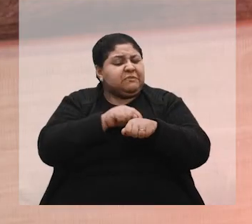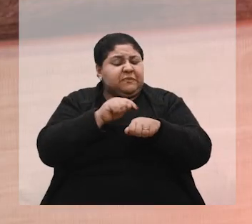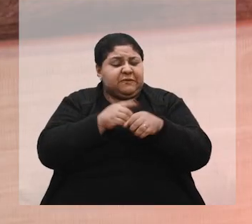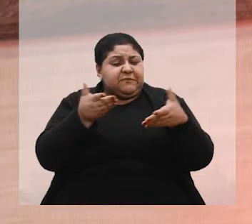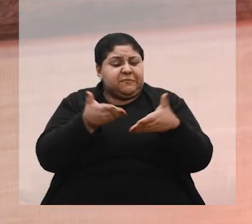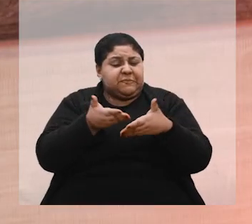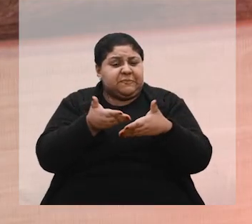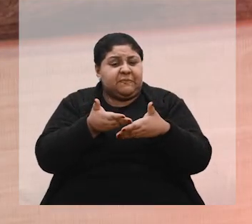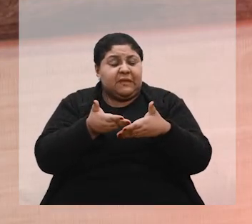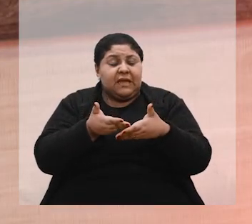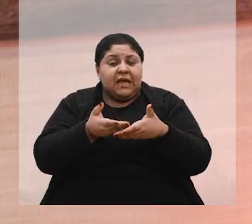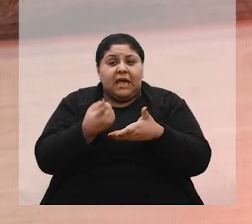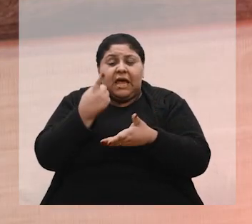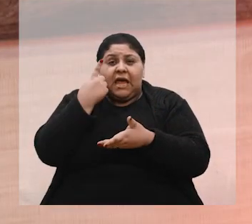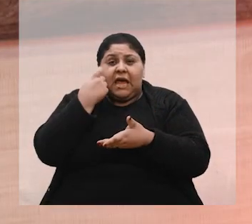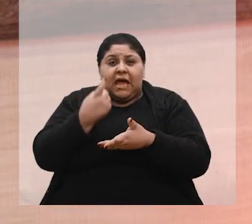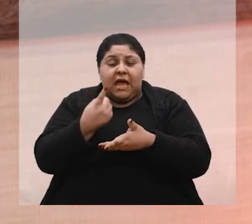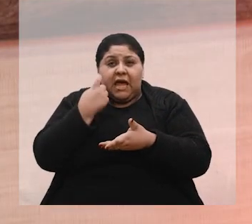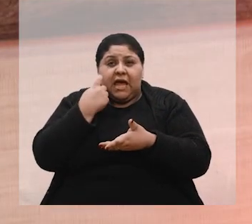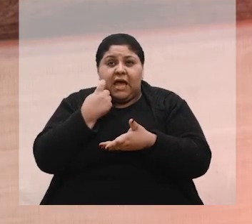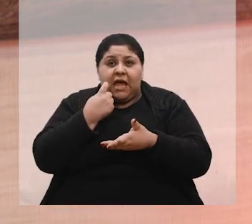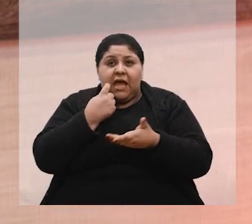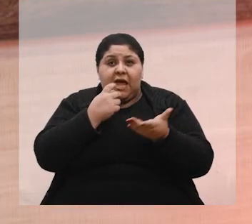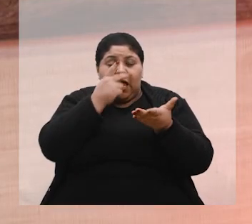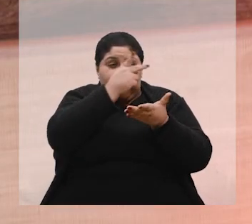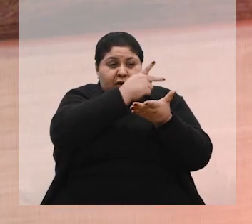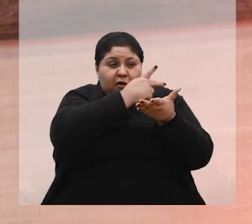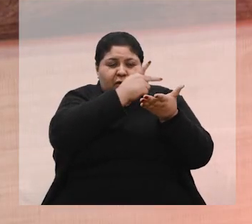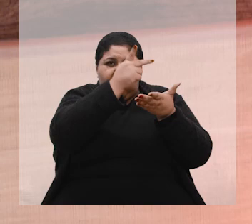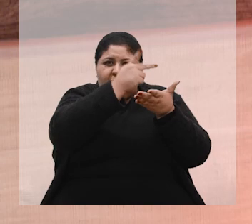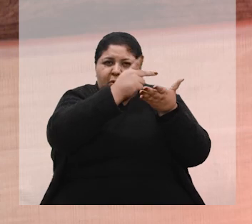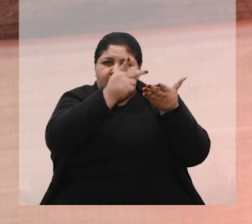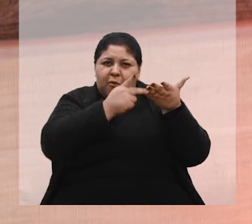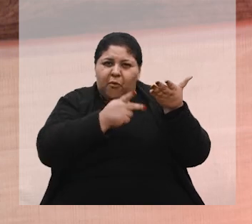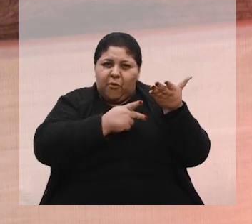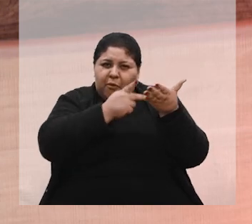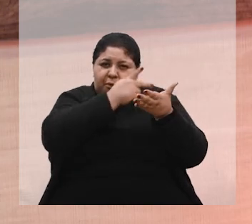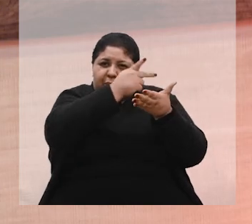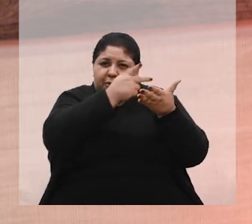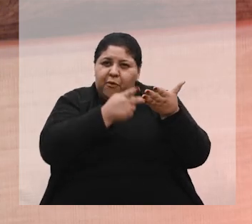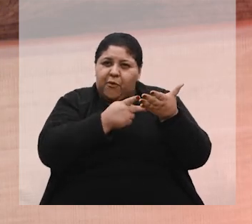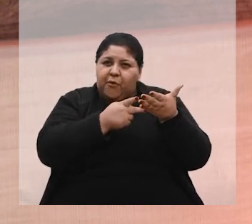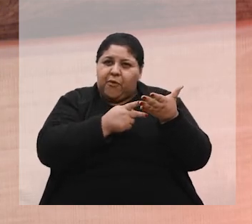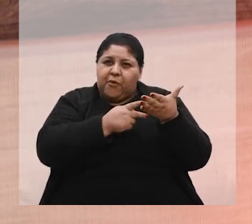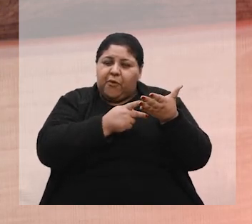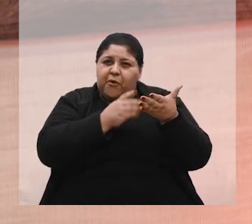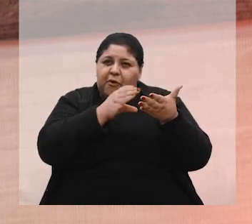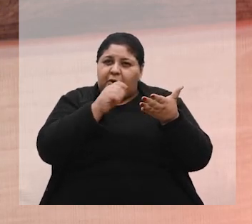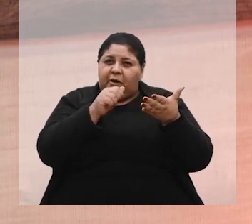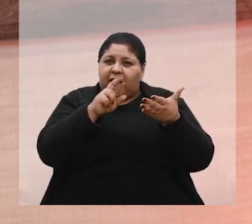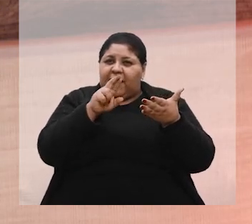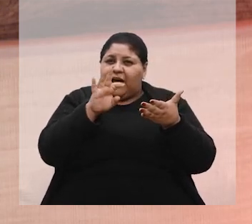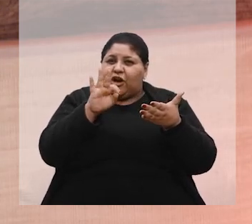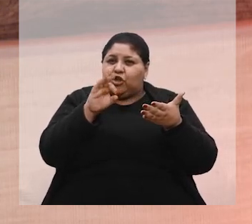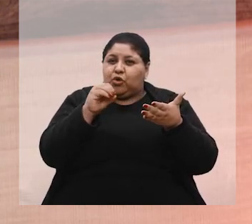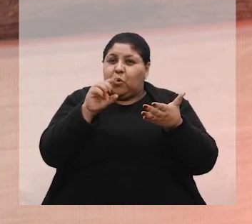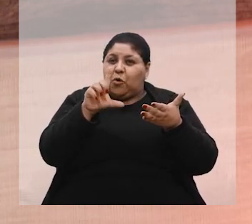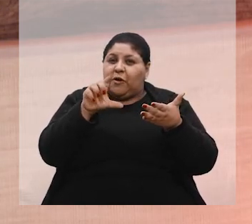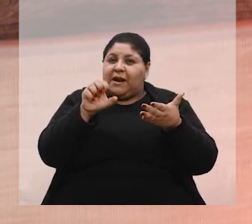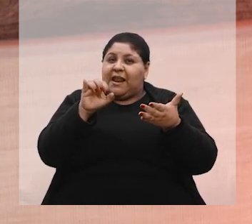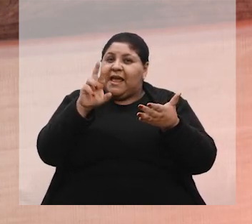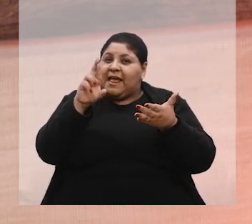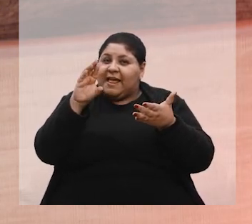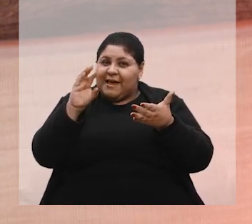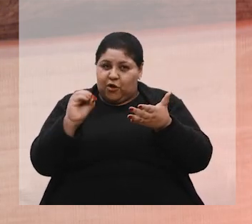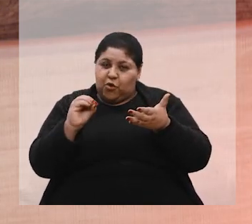tempinho. E é interessante o cartoneiro, para quem não acompanha, que ele, ao contrário aqui, até isso nós